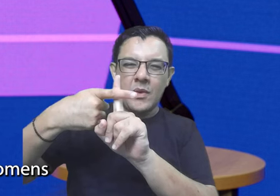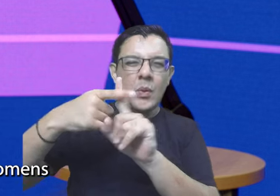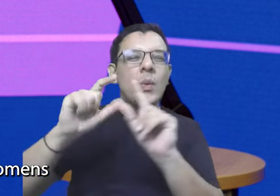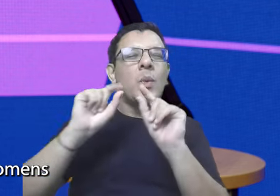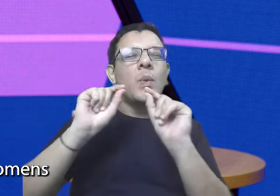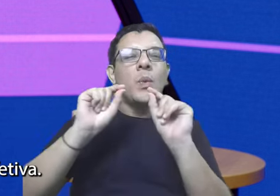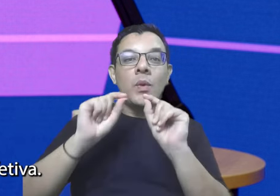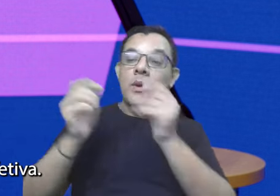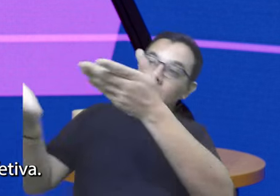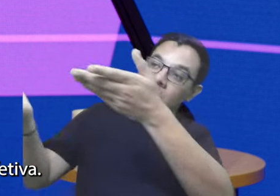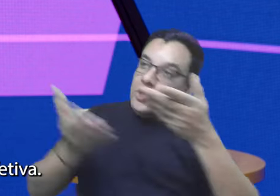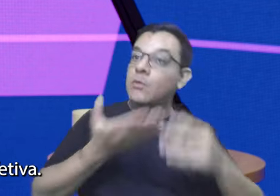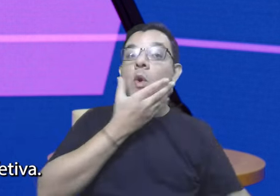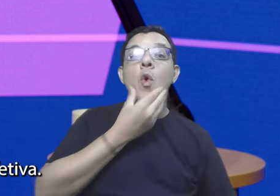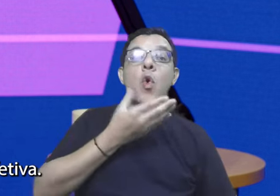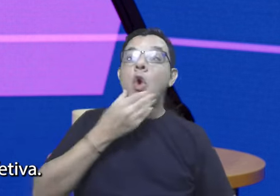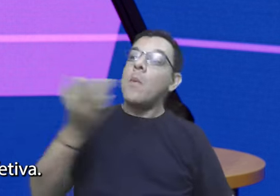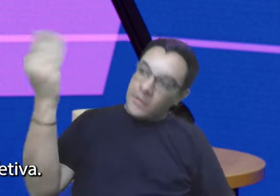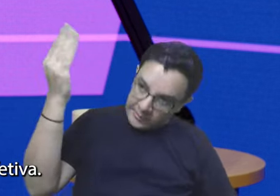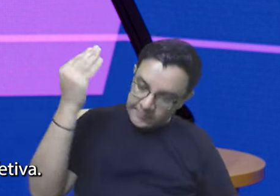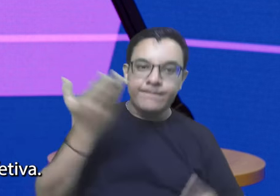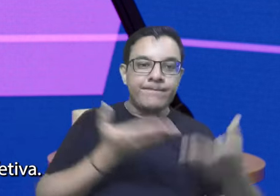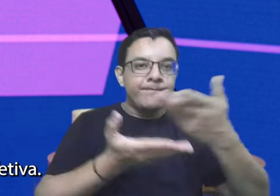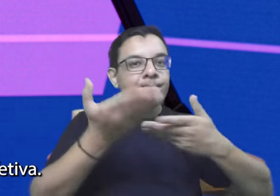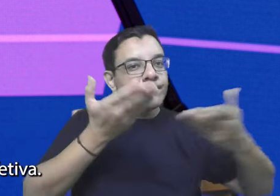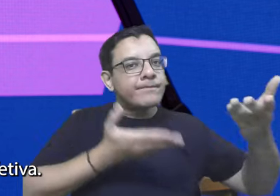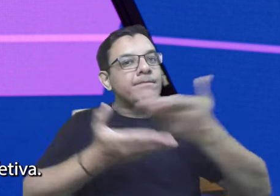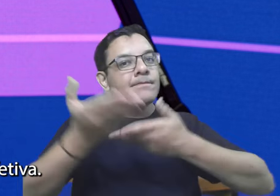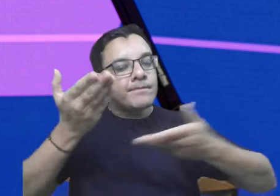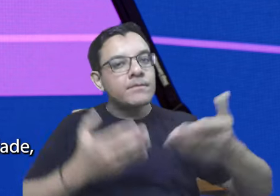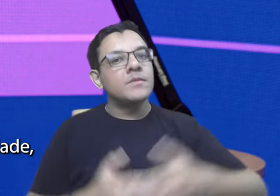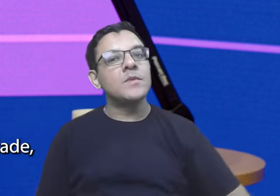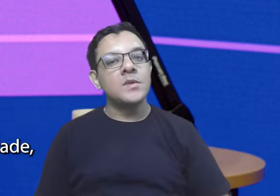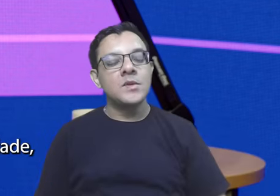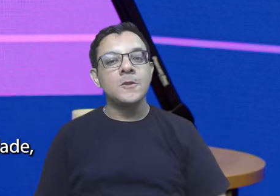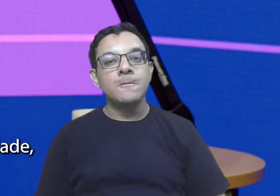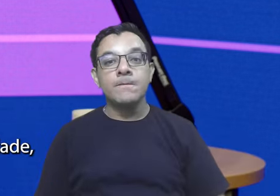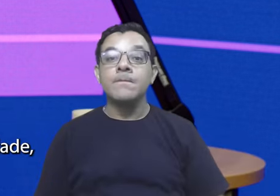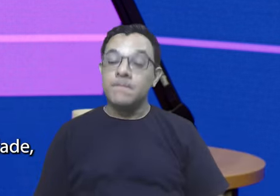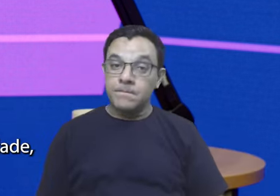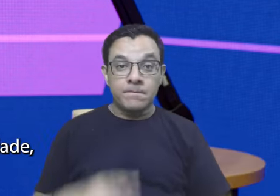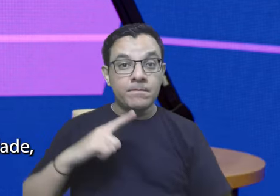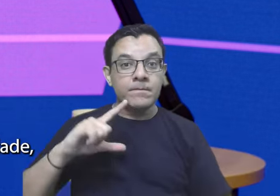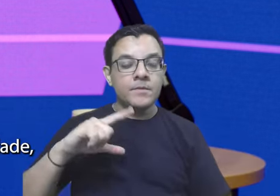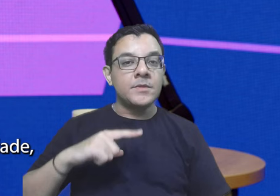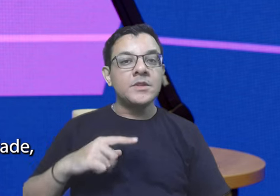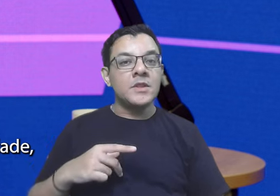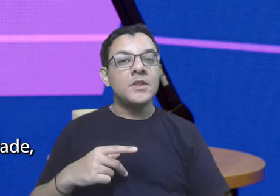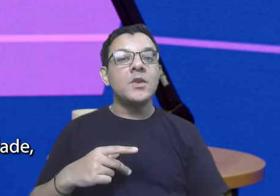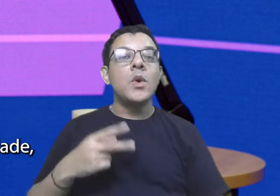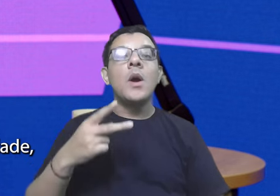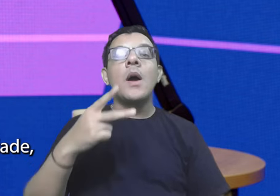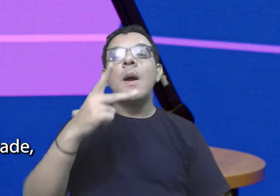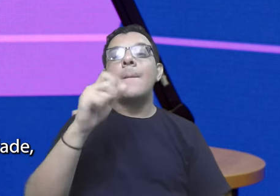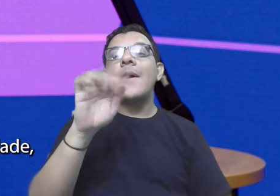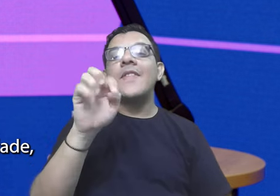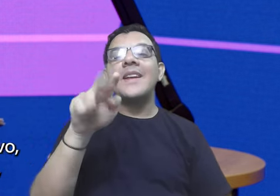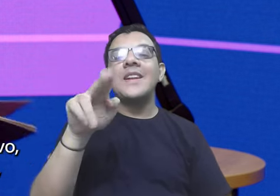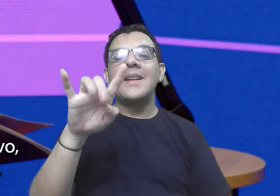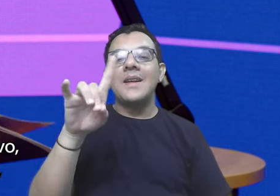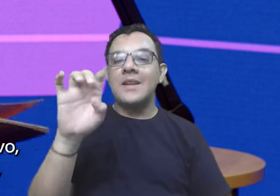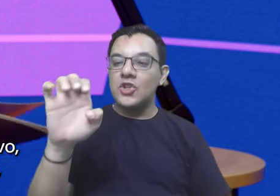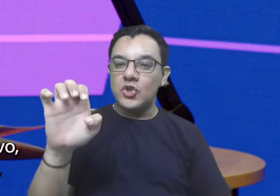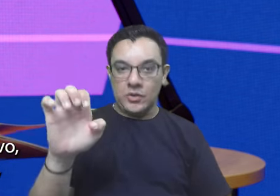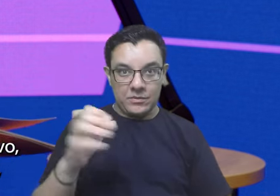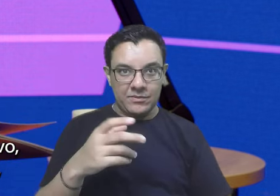homens né para essa participação mais efetiva Então a gente tem a paternidade e a gente vai falar agora